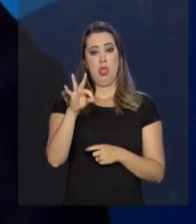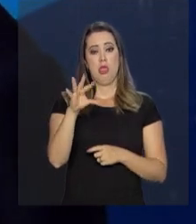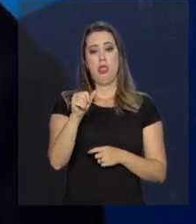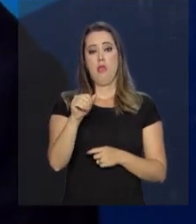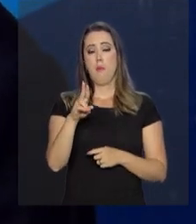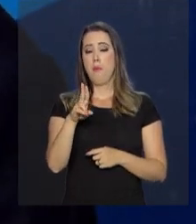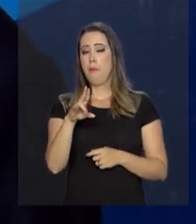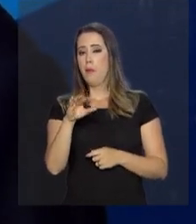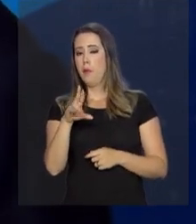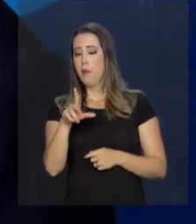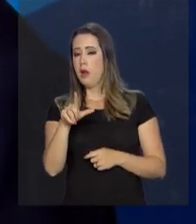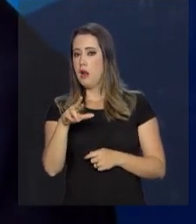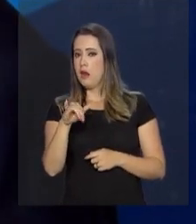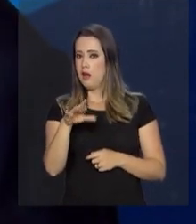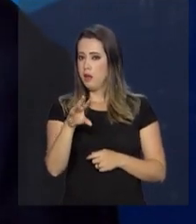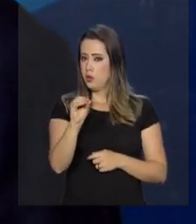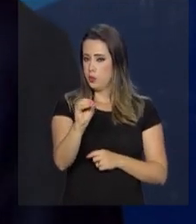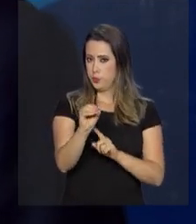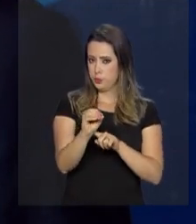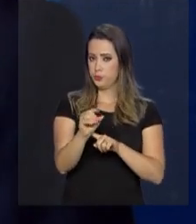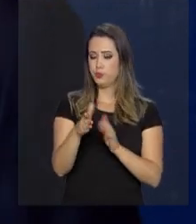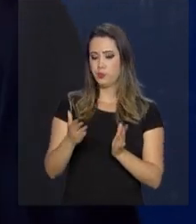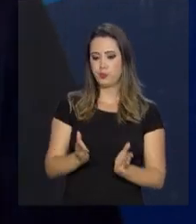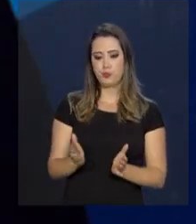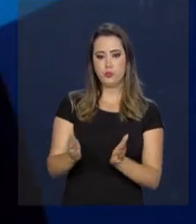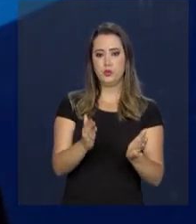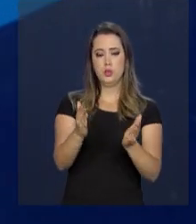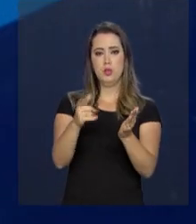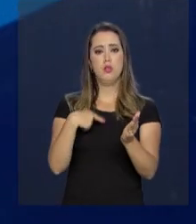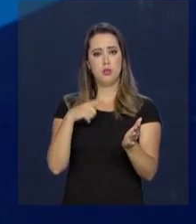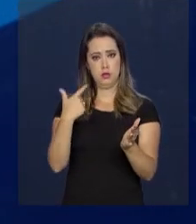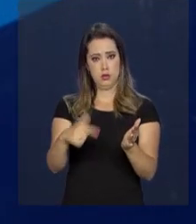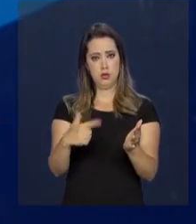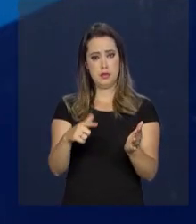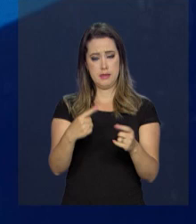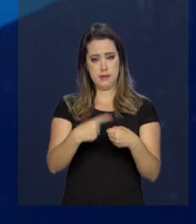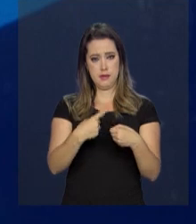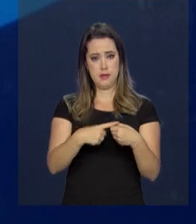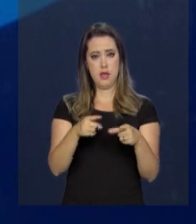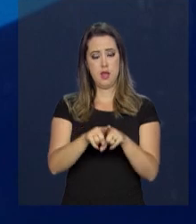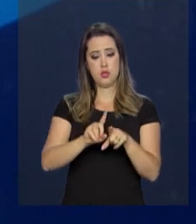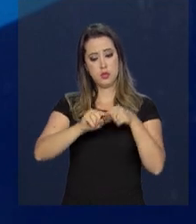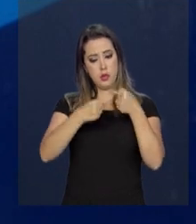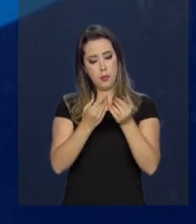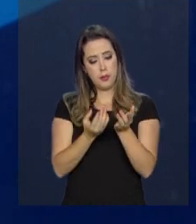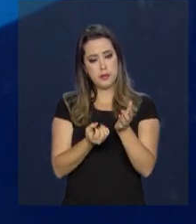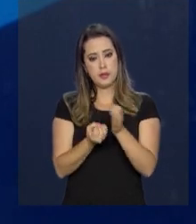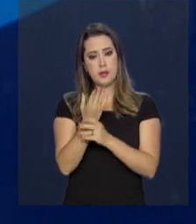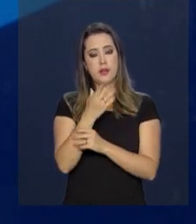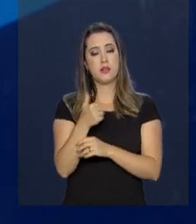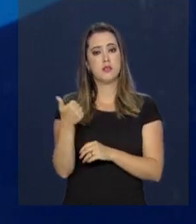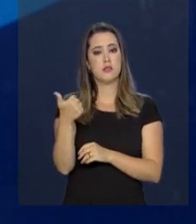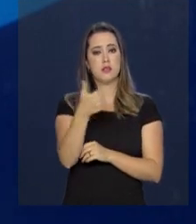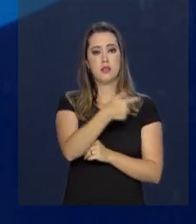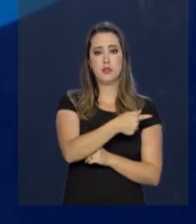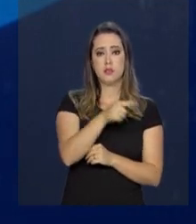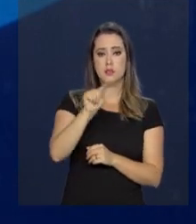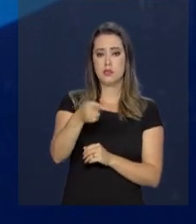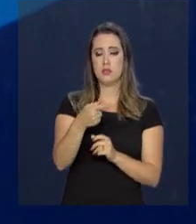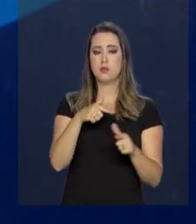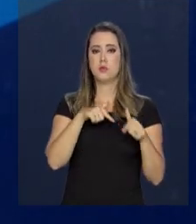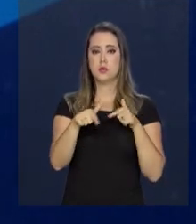para o piauí e naturalmente com certa pra paraíba ao mesmo tempo haverá uma geração ônibus cerca de 17 mil empregos